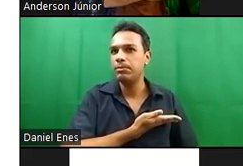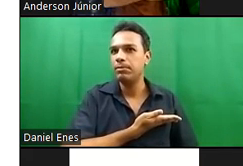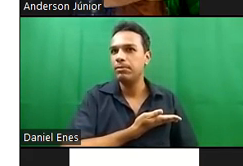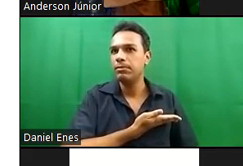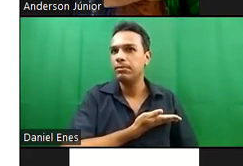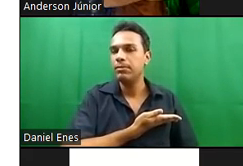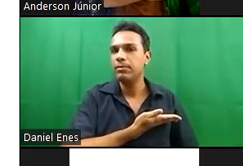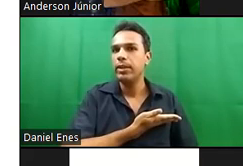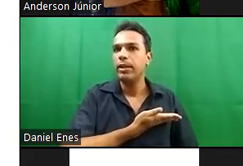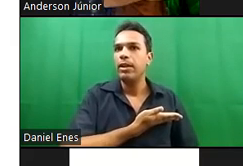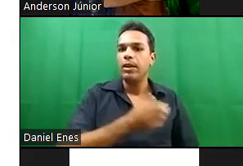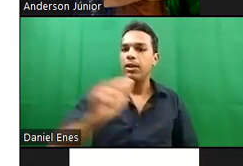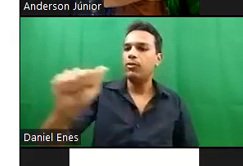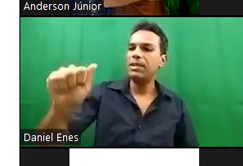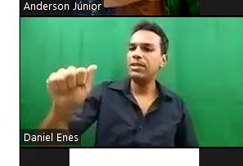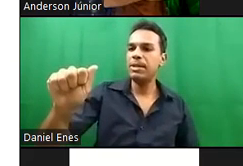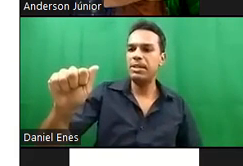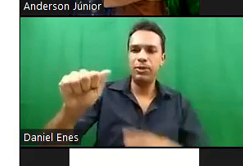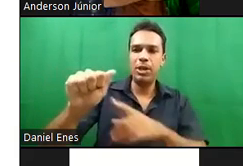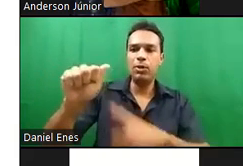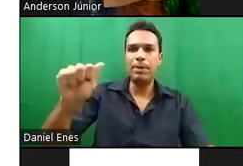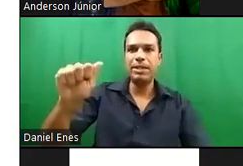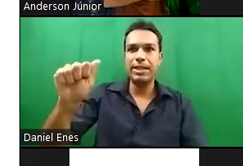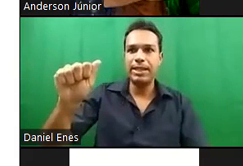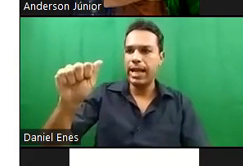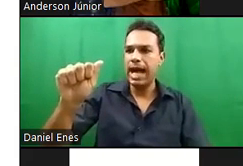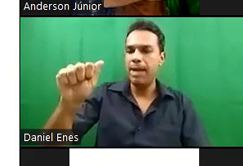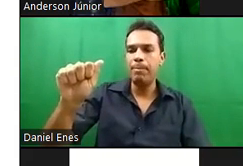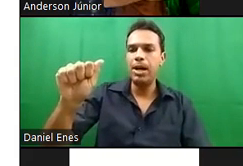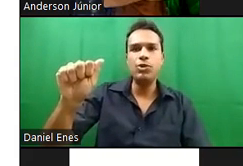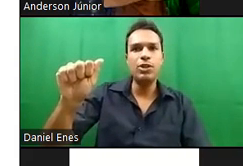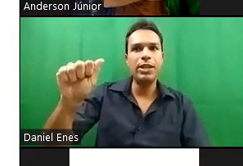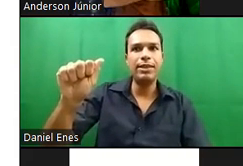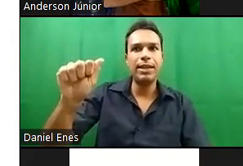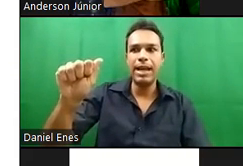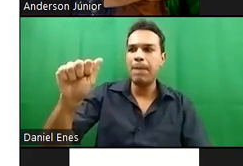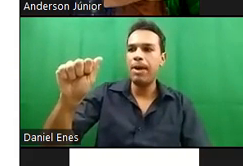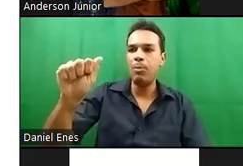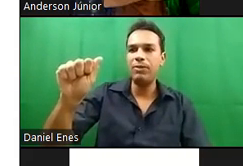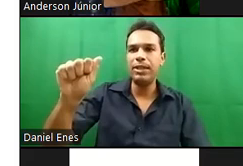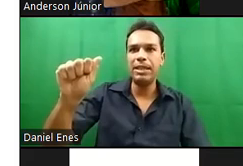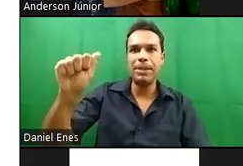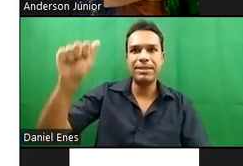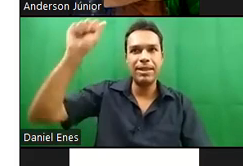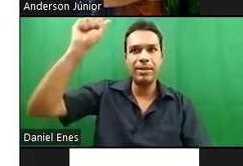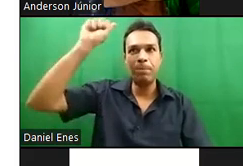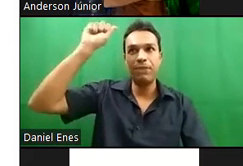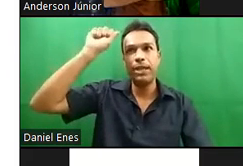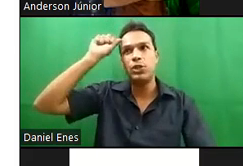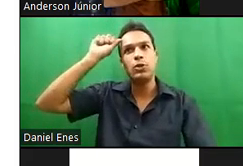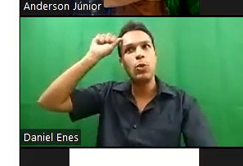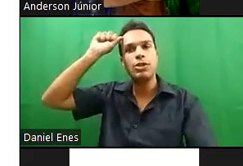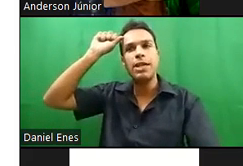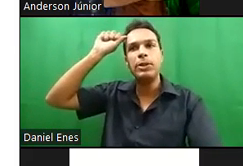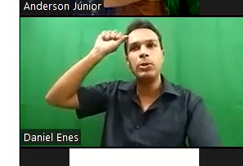sinal? Eu faço isso aqui, vou dar um nome para isso aqui. A, mão direita em A, palma virada para